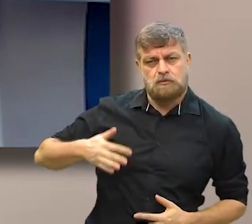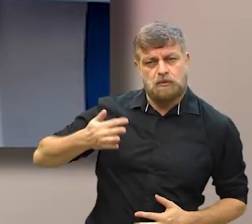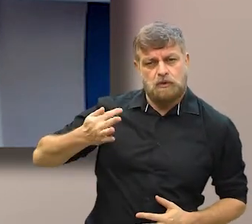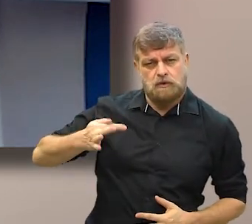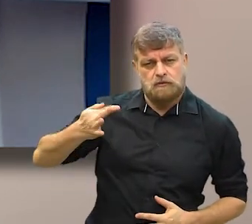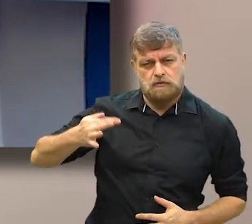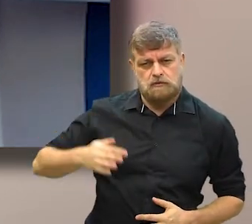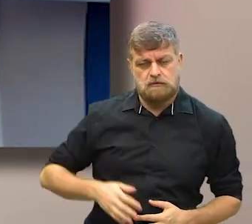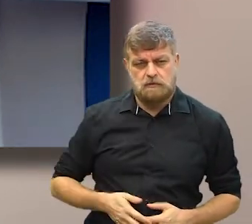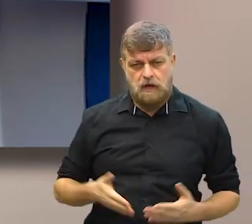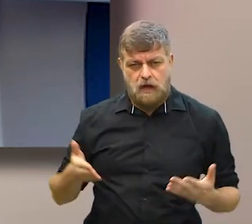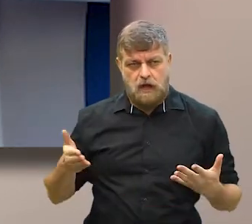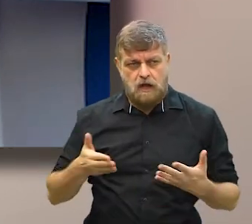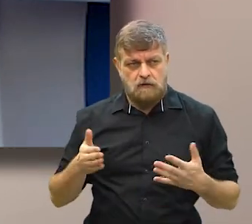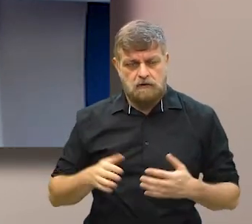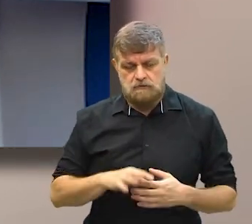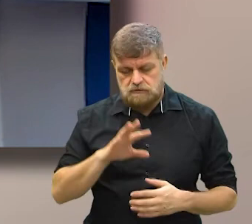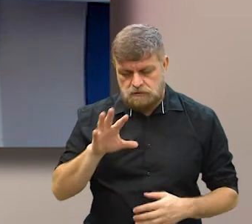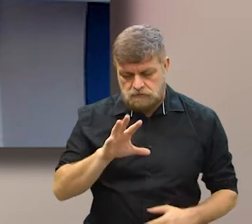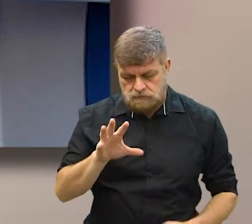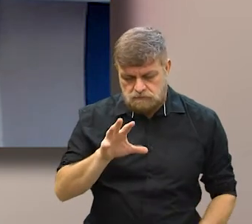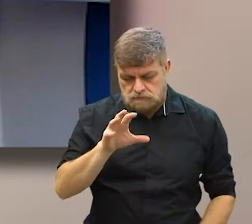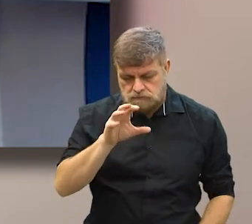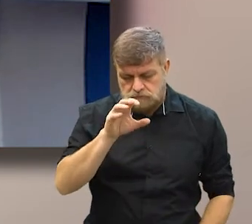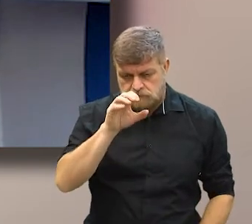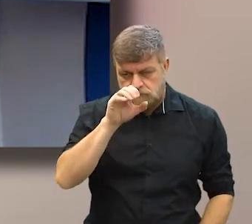E agora você vai inspirar profundamente.